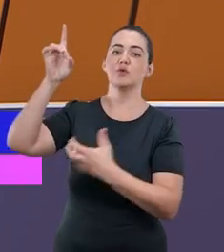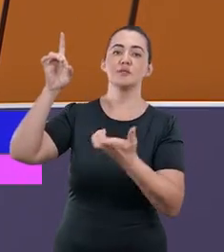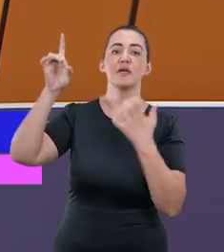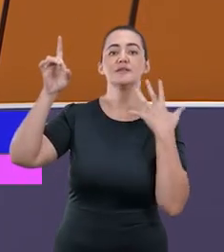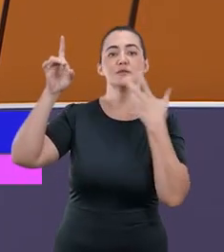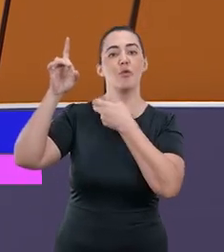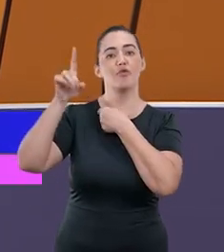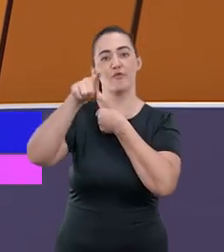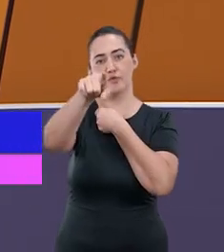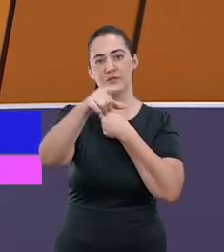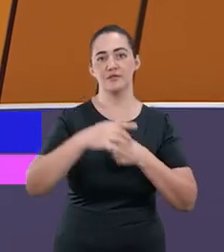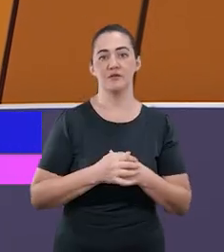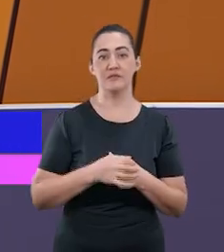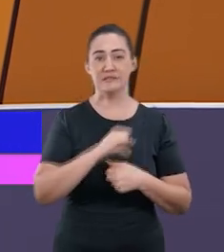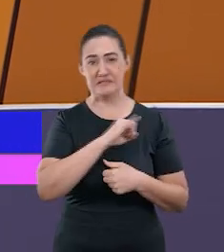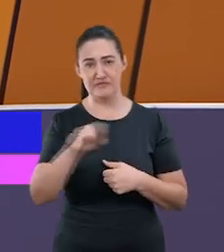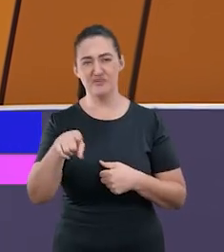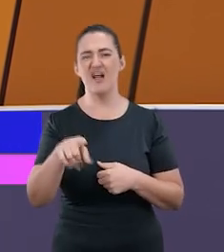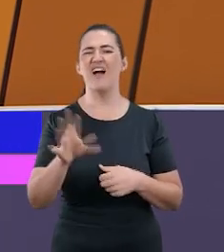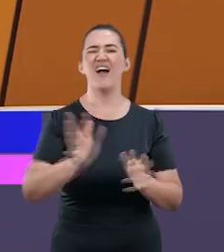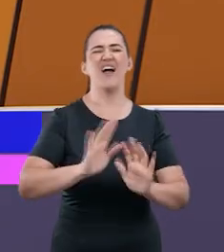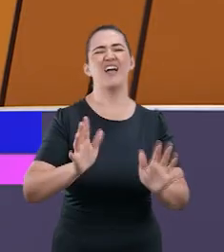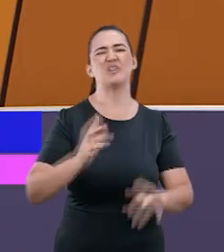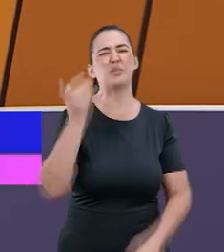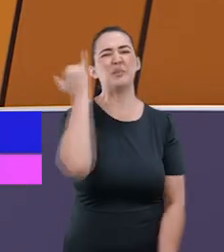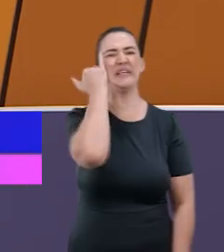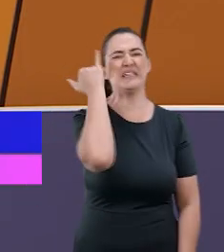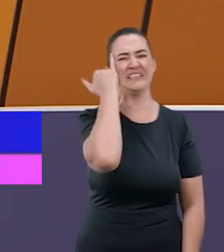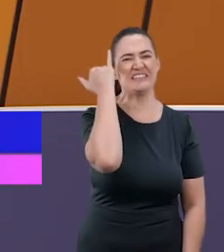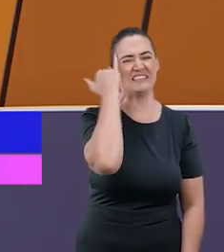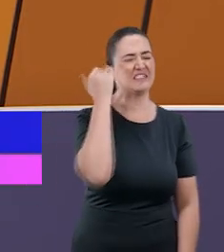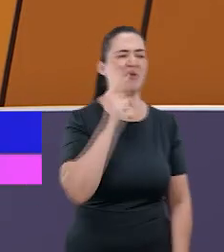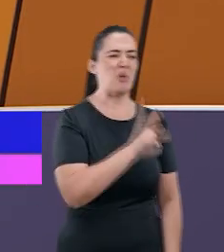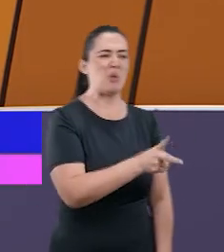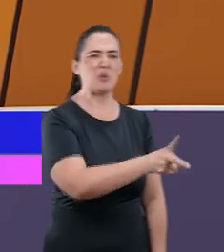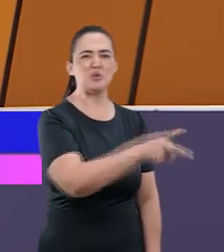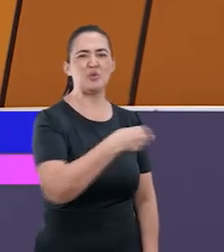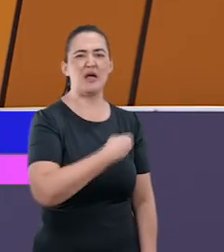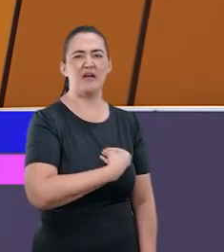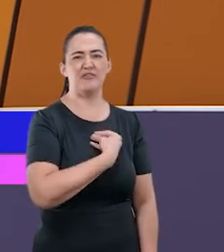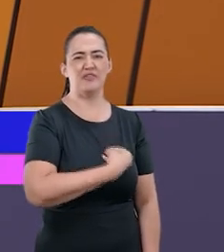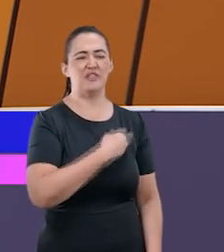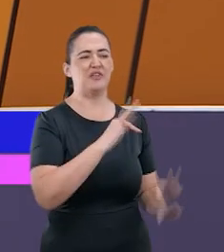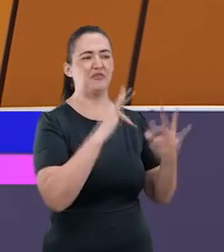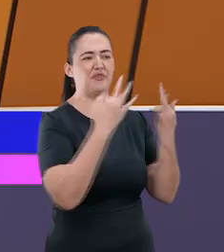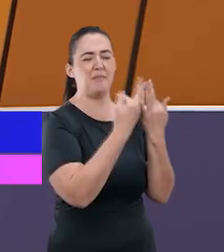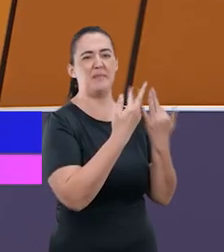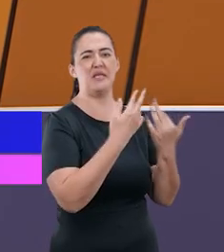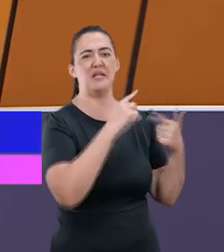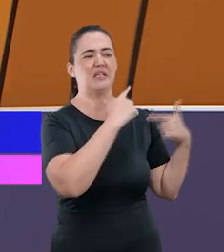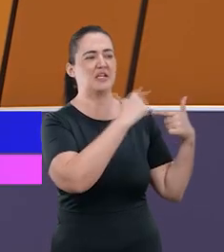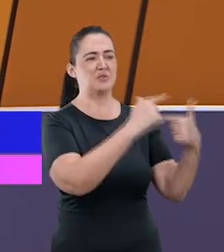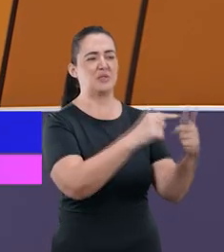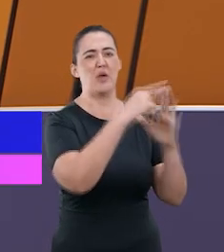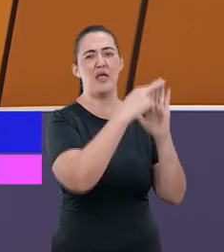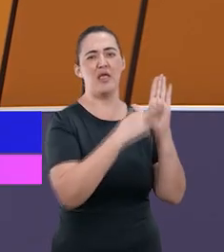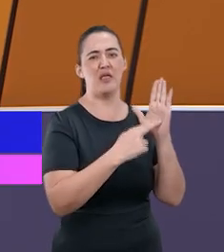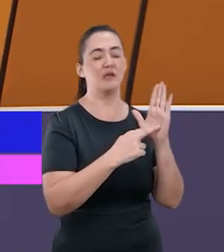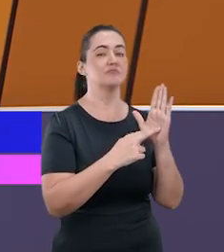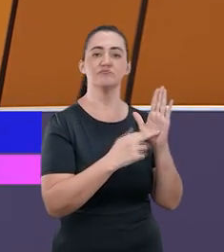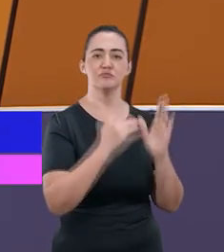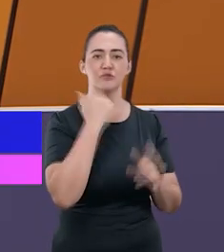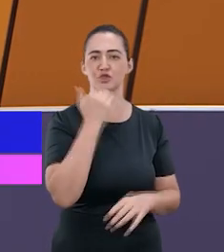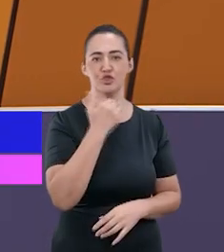salvar. Agora, se você continua no caminho errado, você vai se perder. E Deus não quer isso para você. Então, escreve agora no WhatsApp do Arena. Manda agora